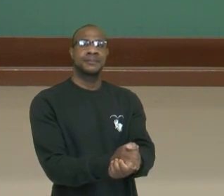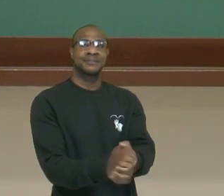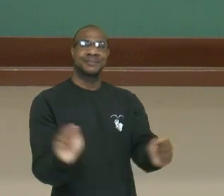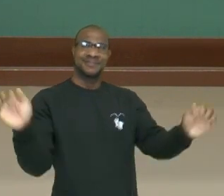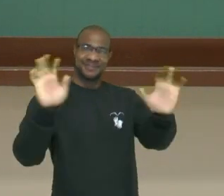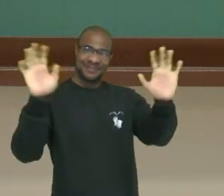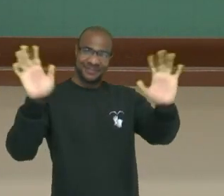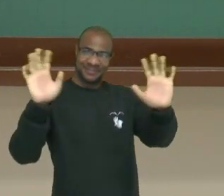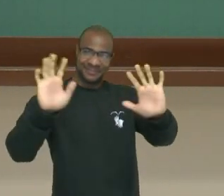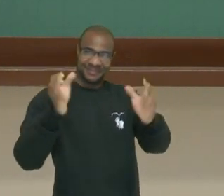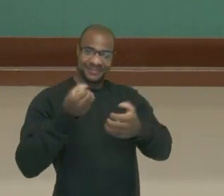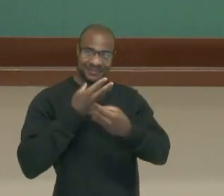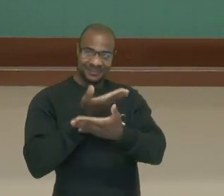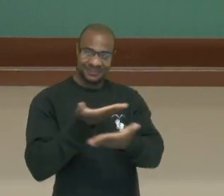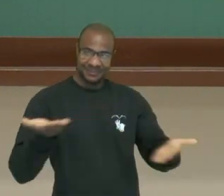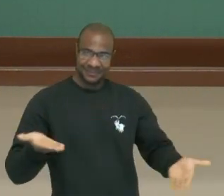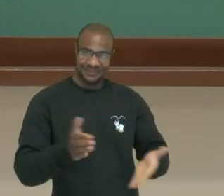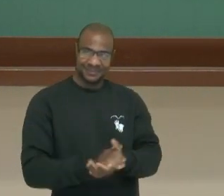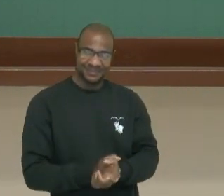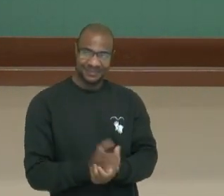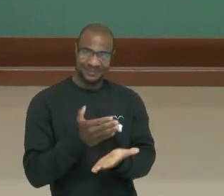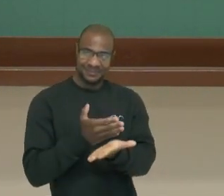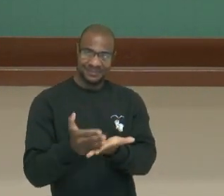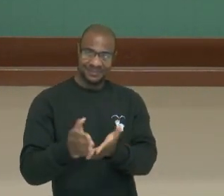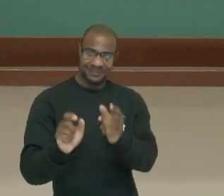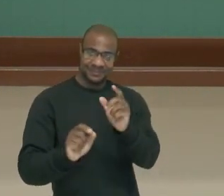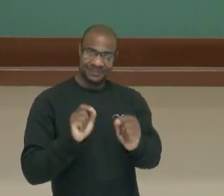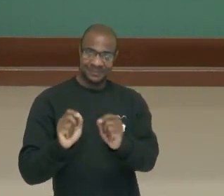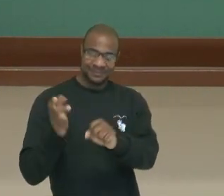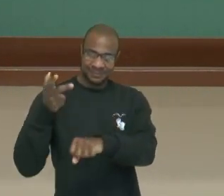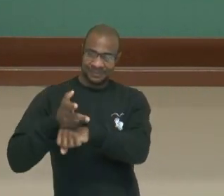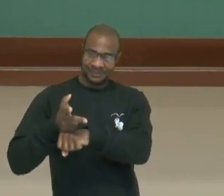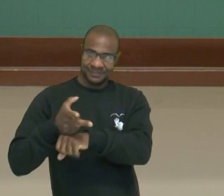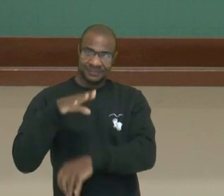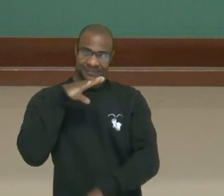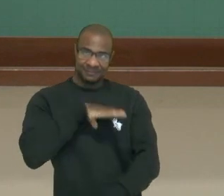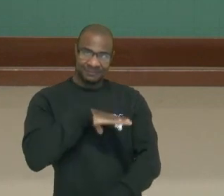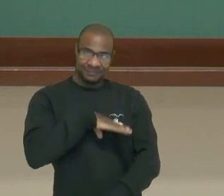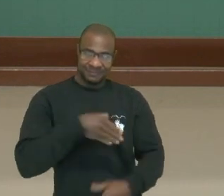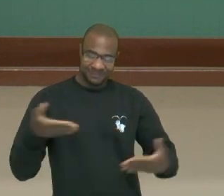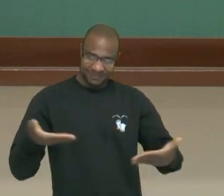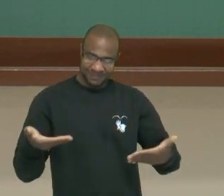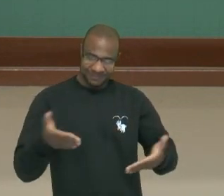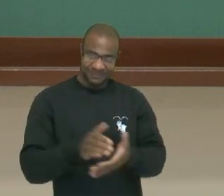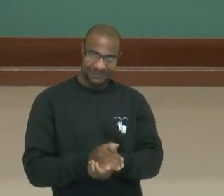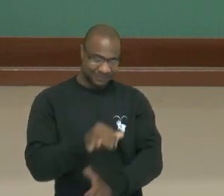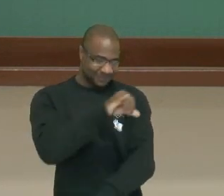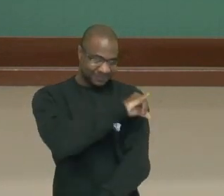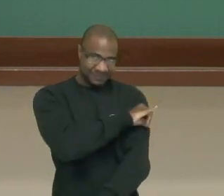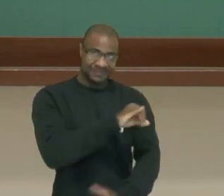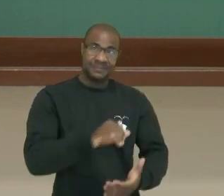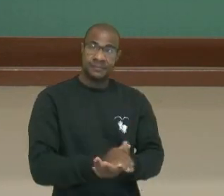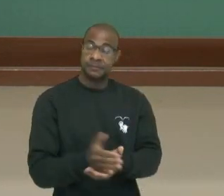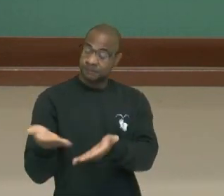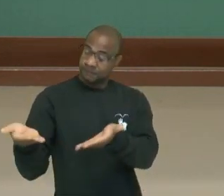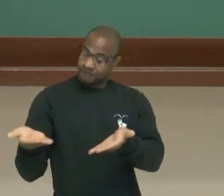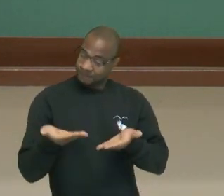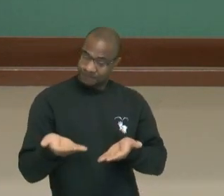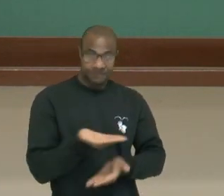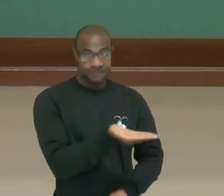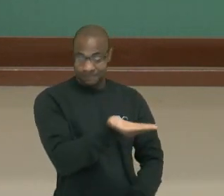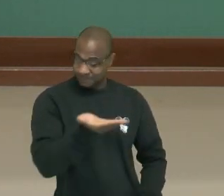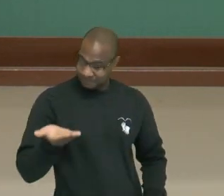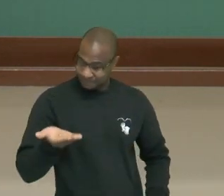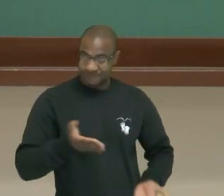Fala galera, beleza? Estamos começando o nosso vídeo de língua portuguesa do 9º ano. Seja bem-vinda,